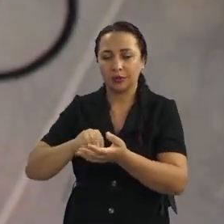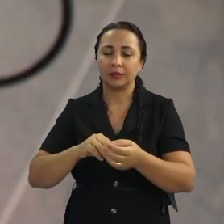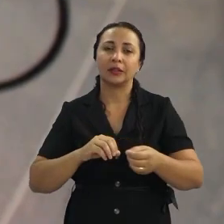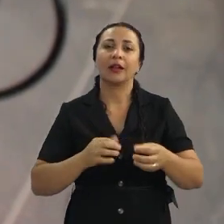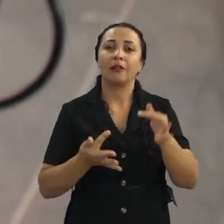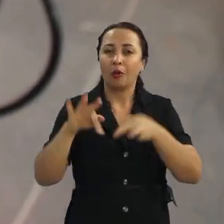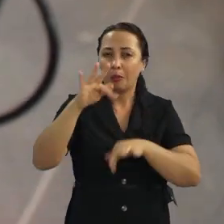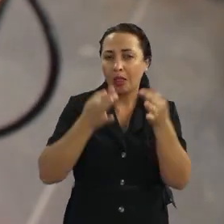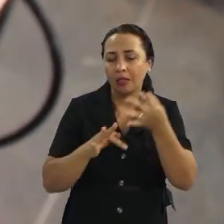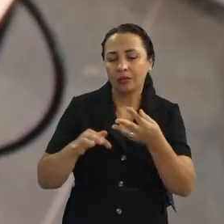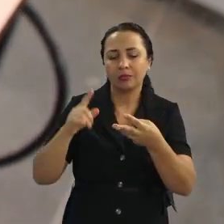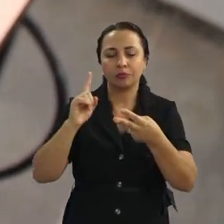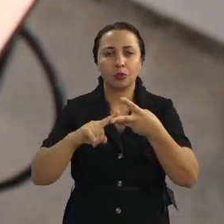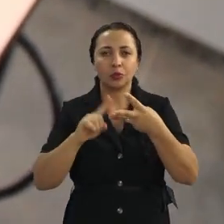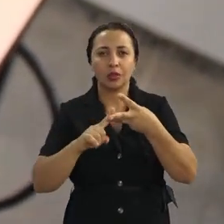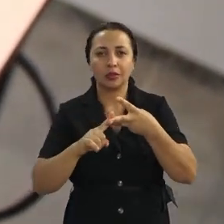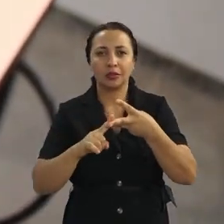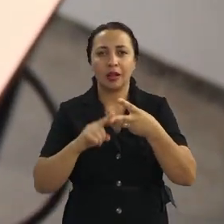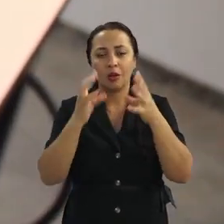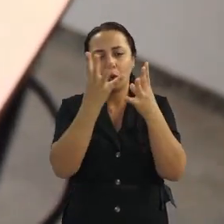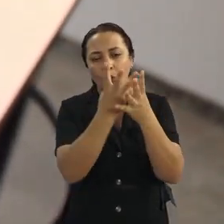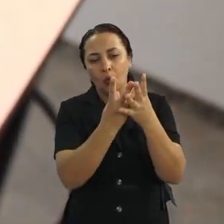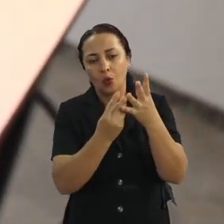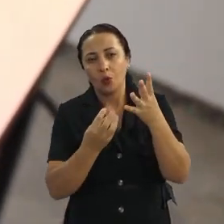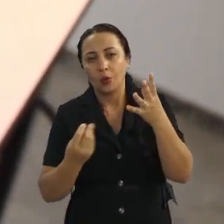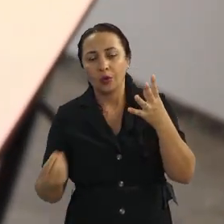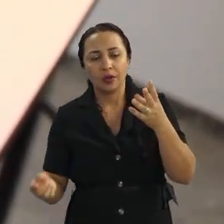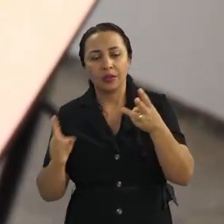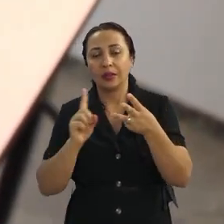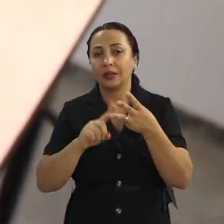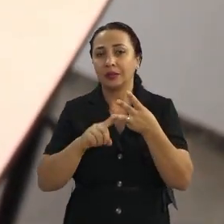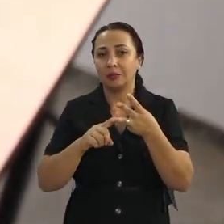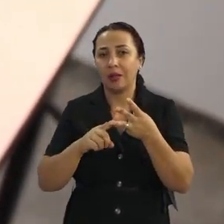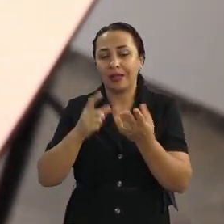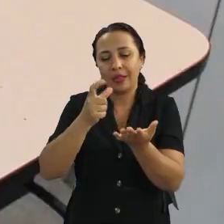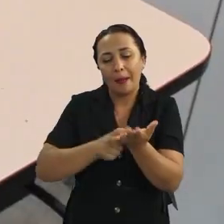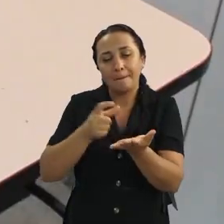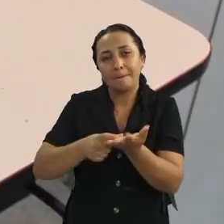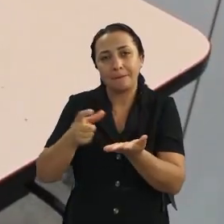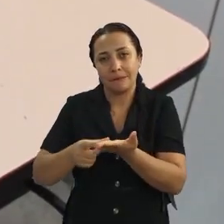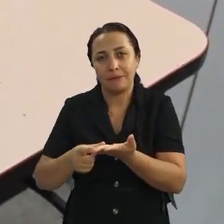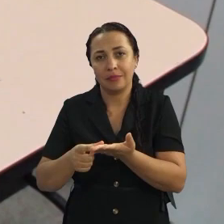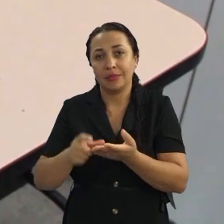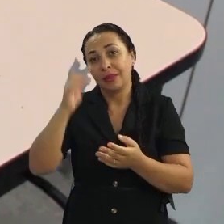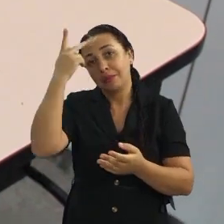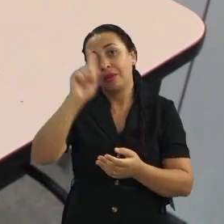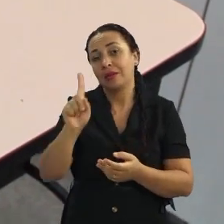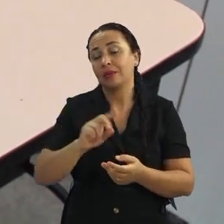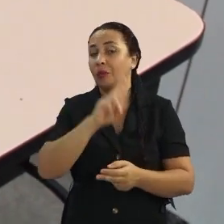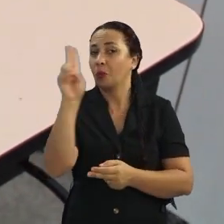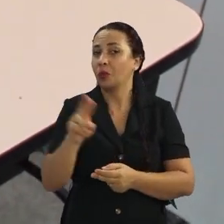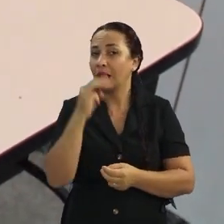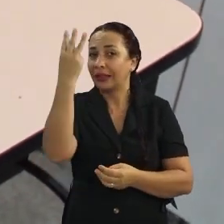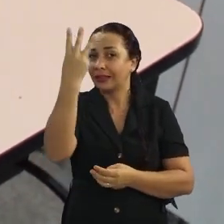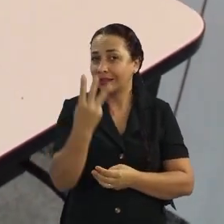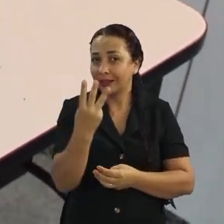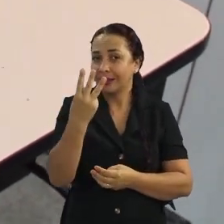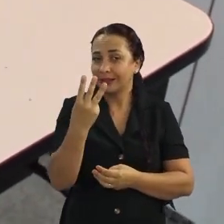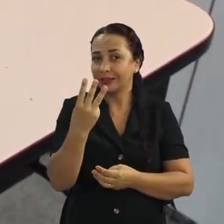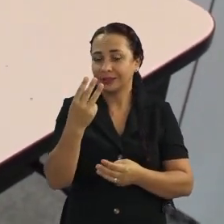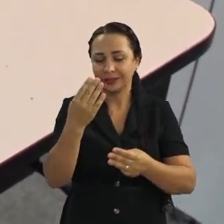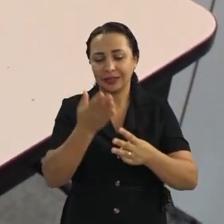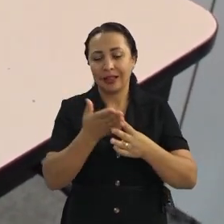formulação tem etapa de refino e a etapa de conchagem então ao invés de usar três equipamentos